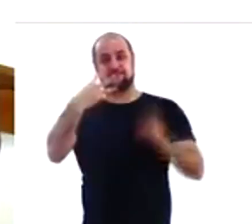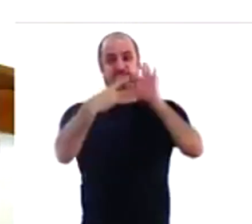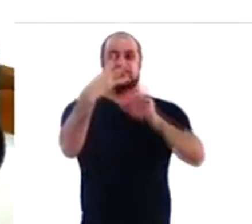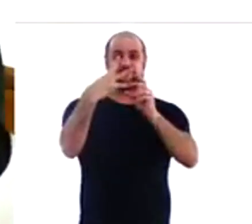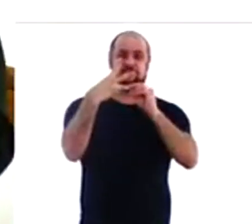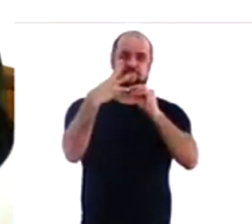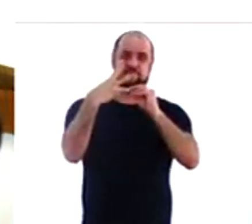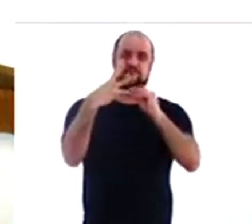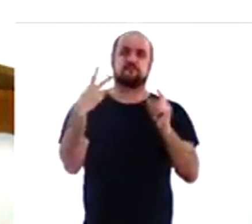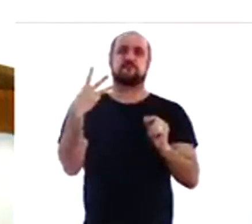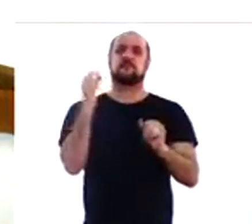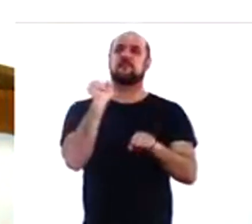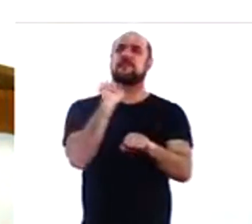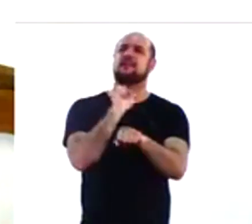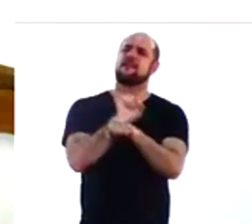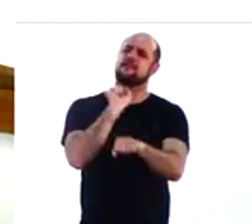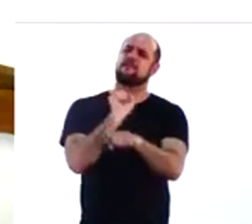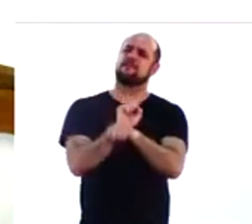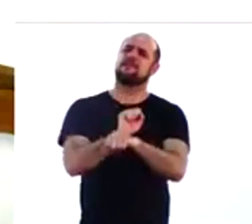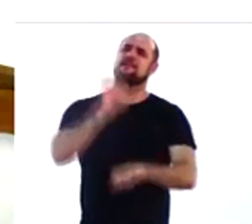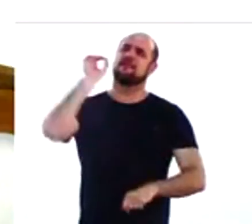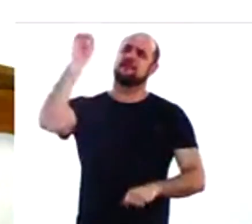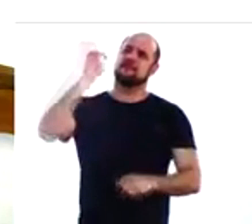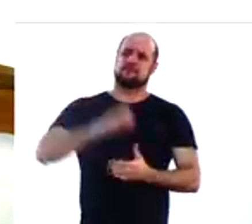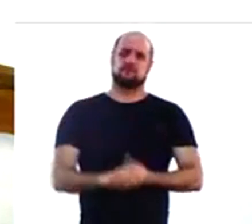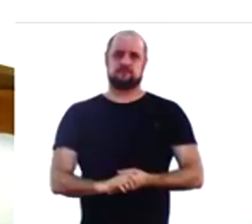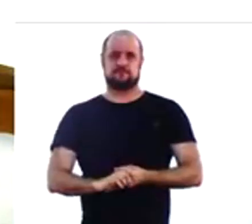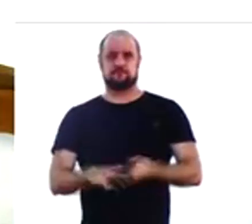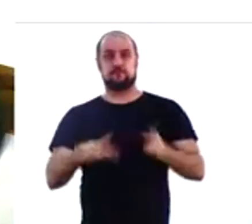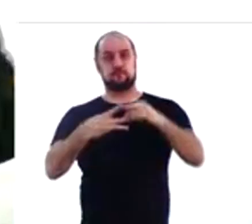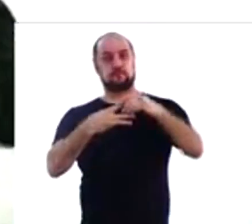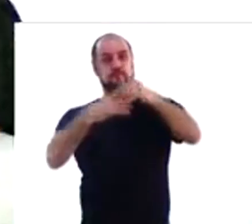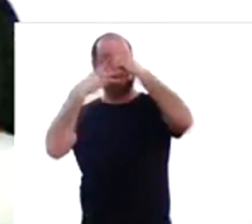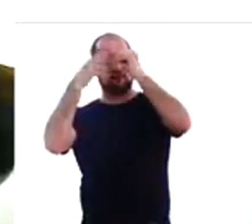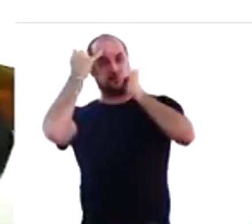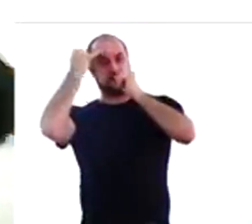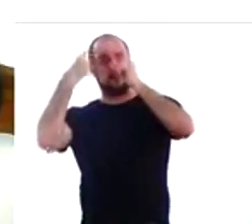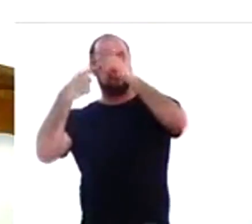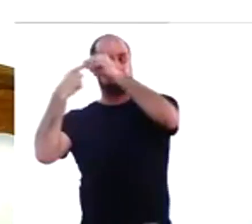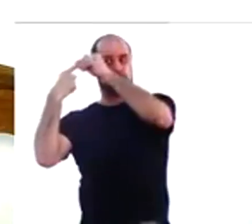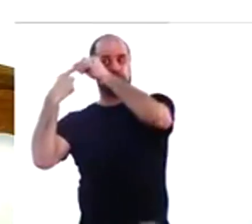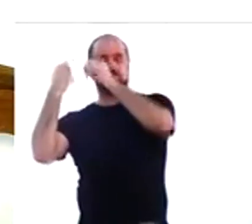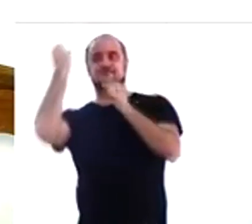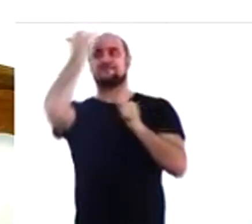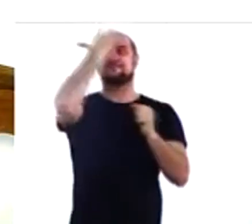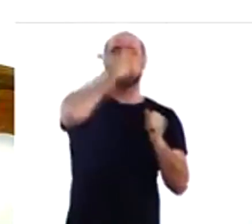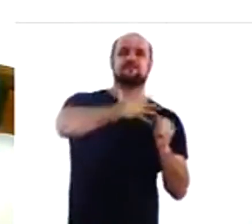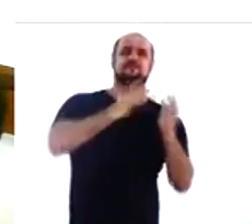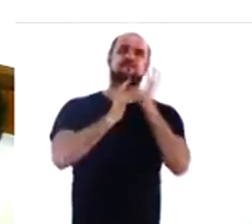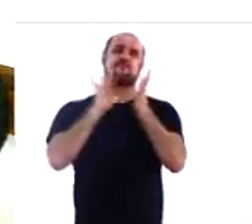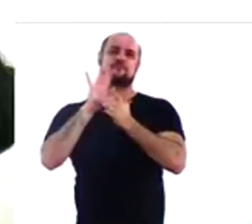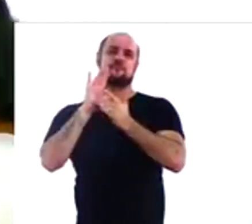terceiro ponto é a esperança em Deus. Meu primeiro ponto é a graça de Cristo, que